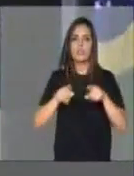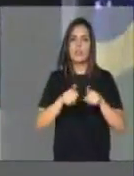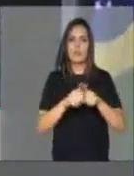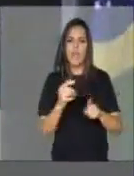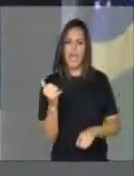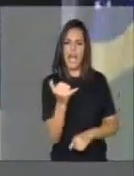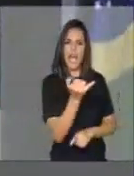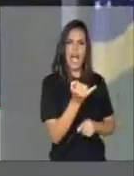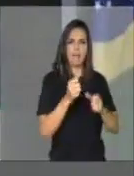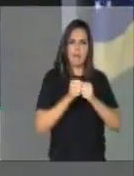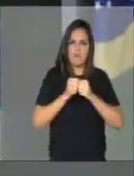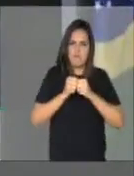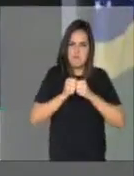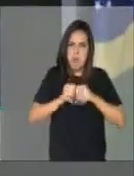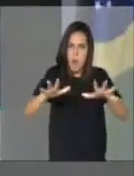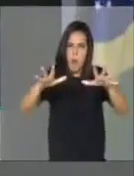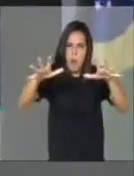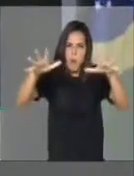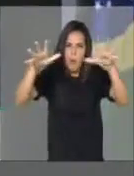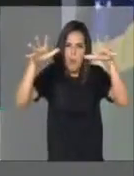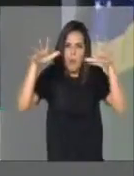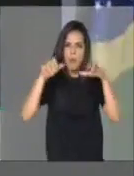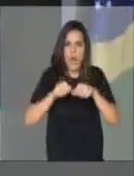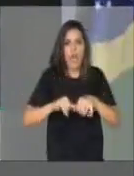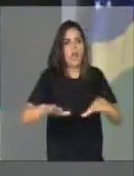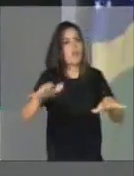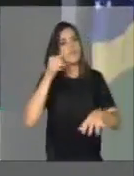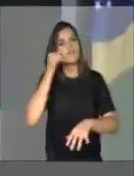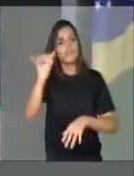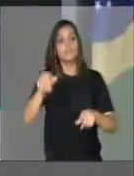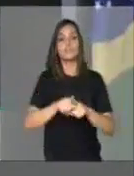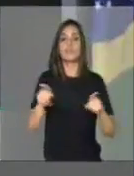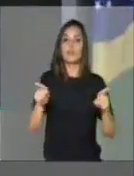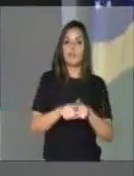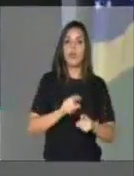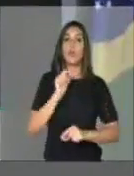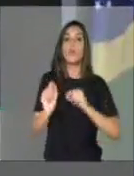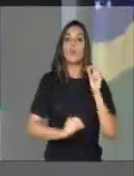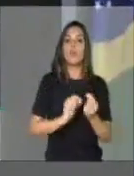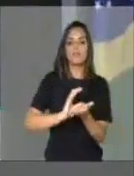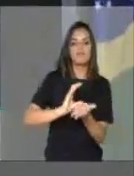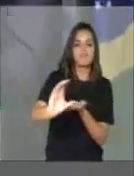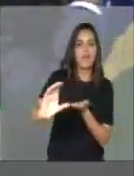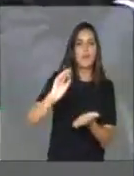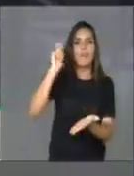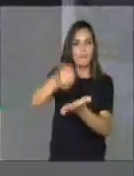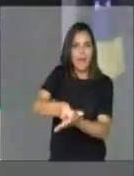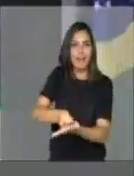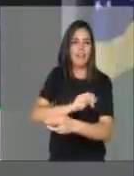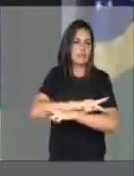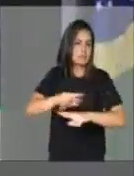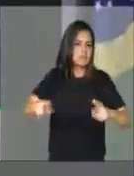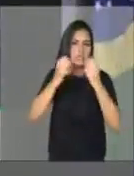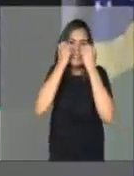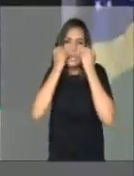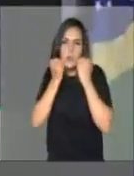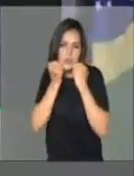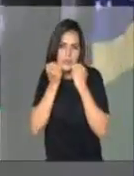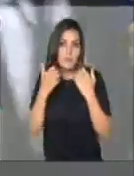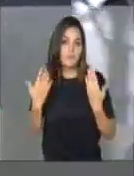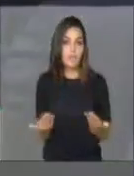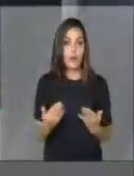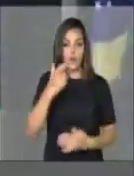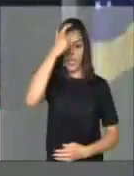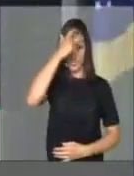de armas de destruição em massa e ao seu respectivo financiamento. Portanto,